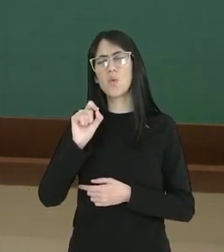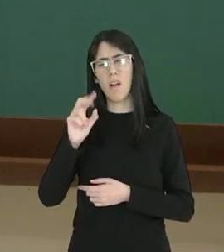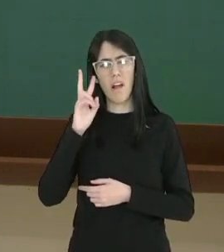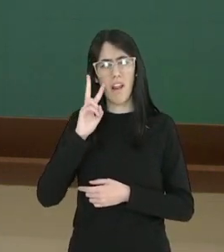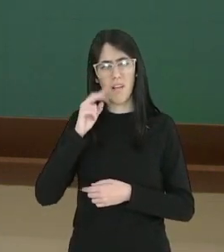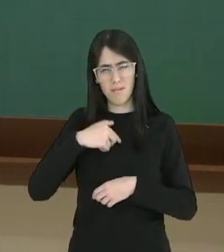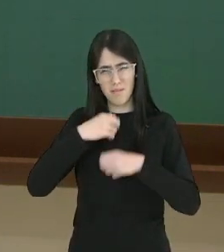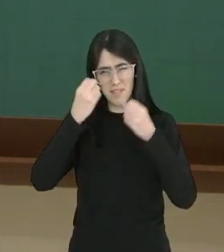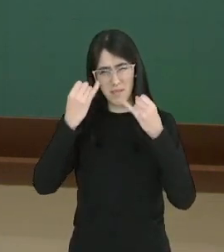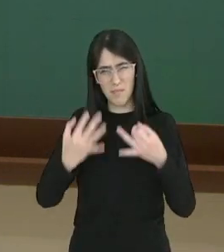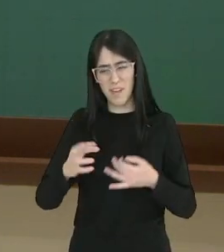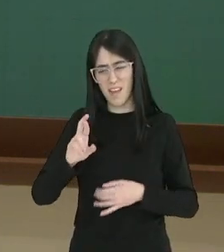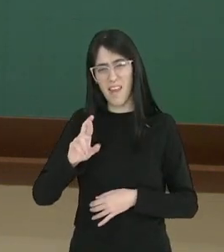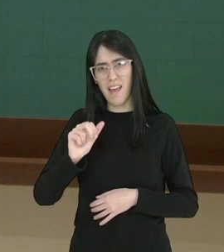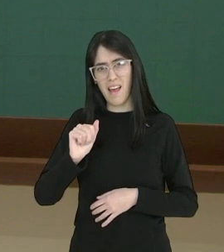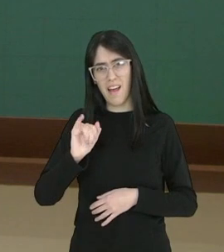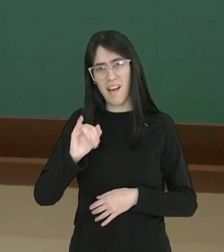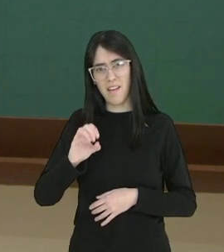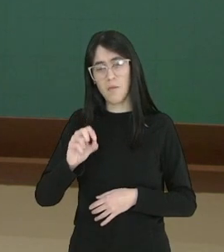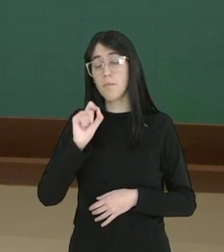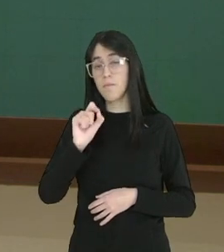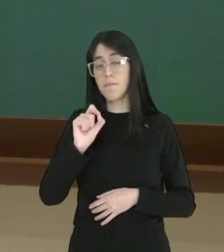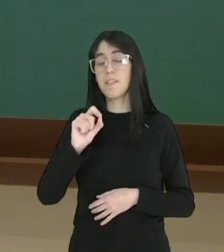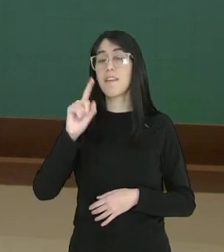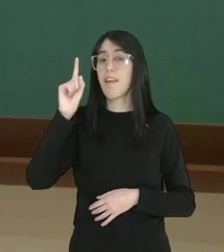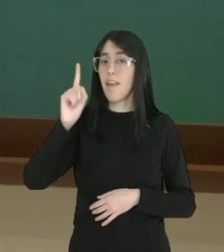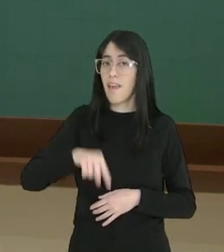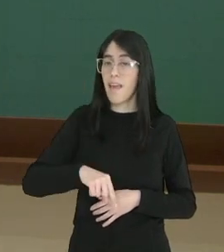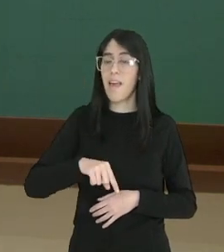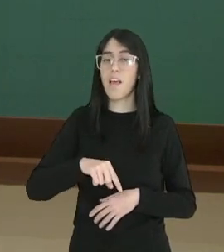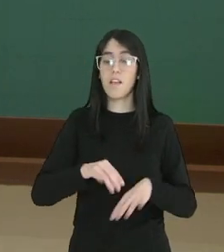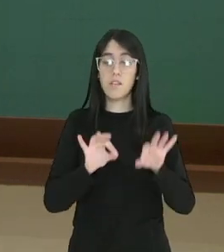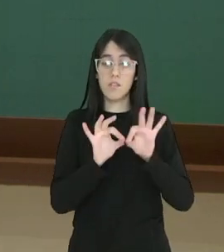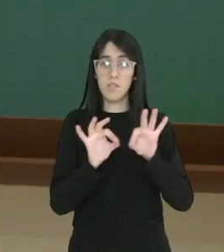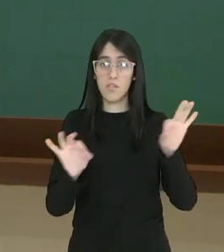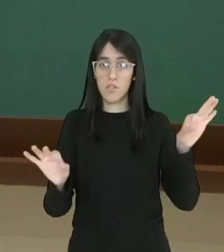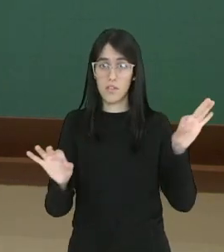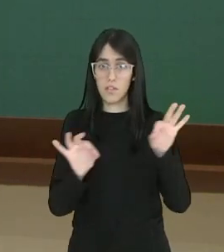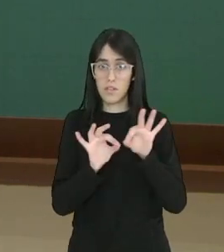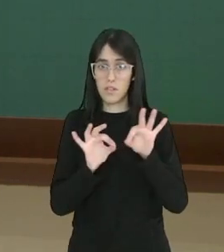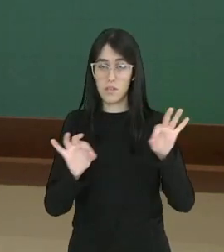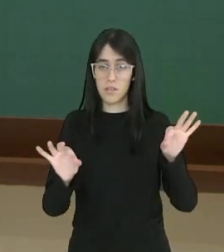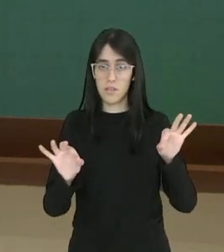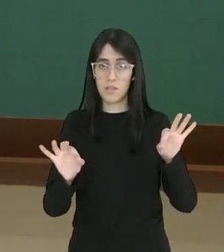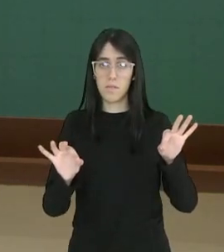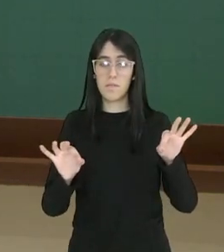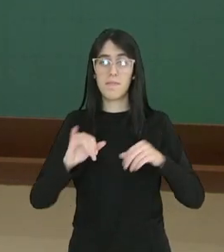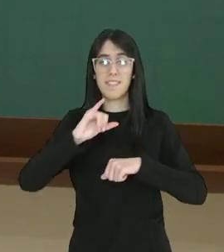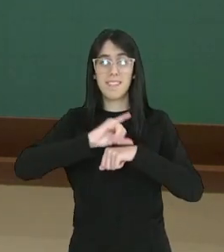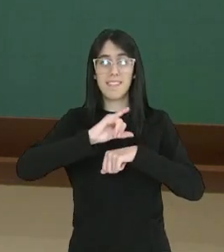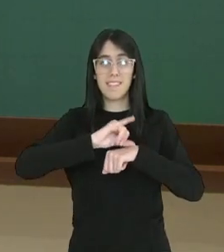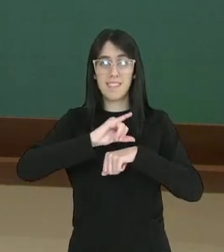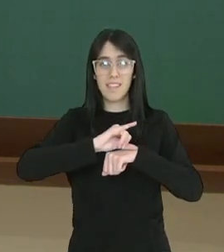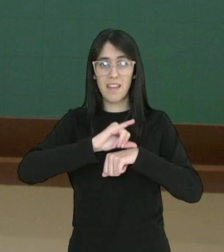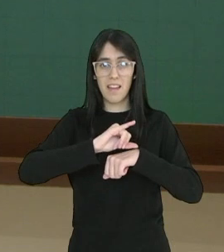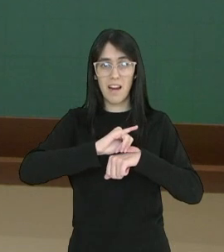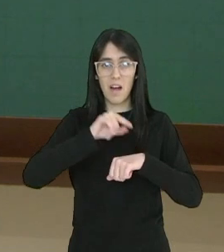de raio? O raio, ele vai ser a distância do ponto central